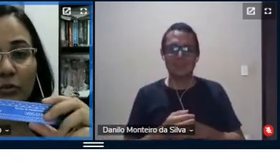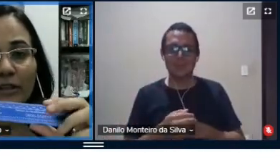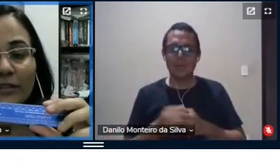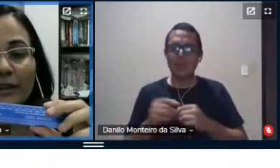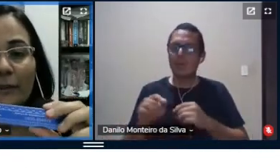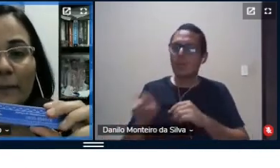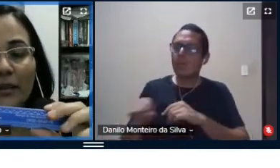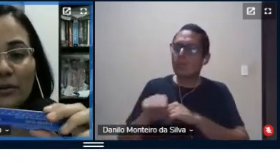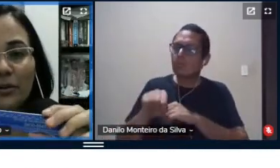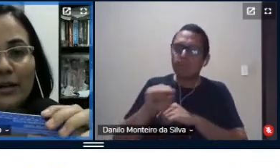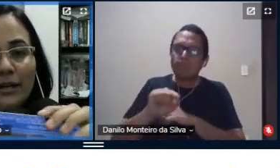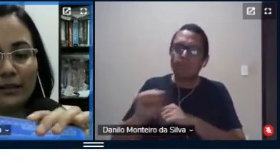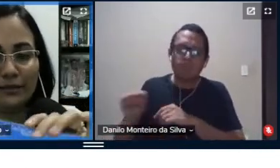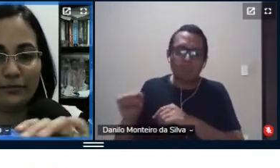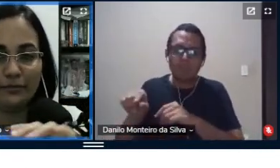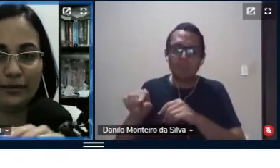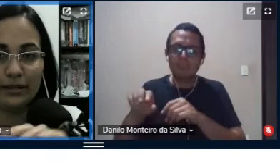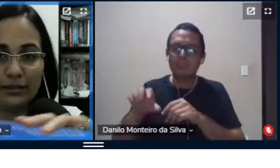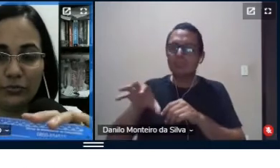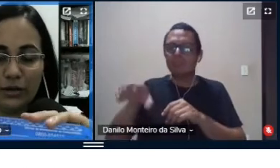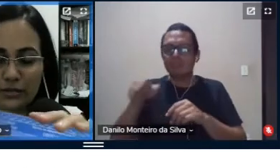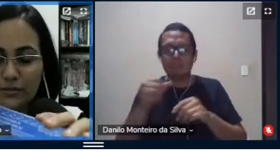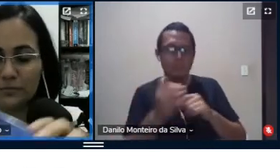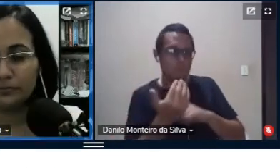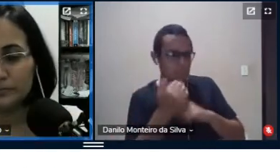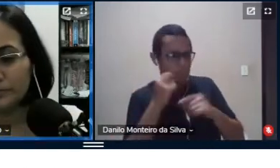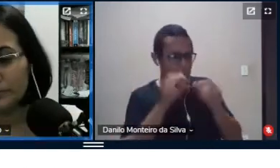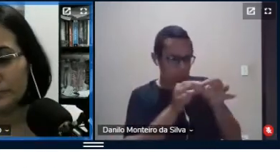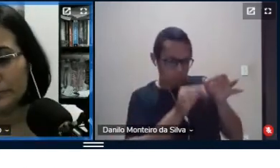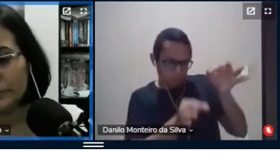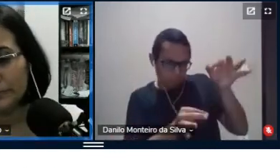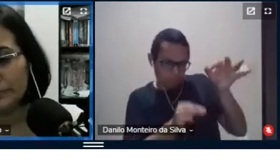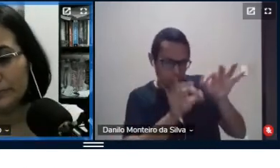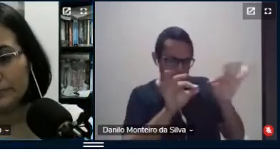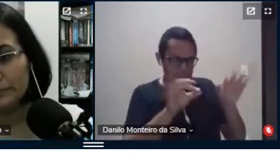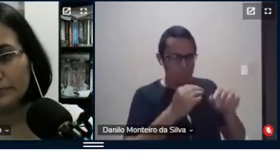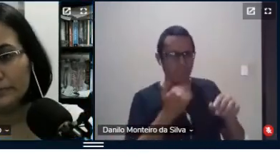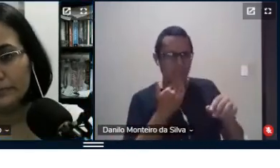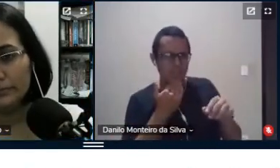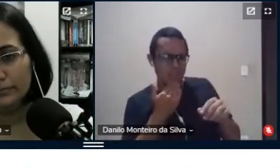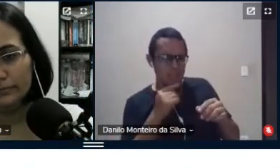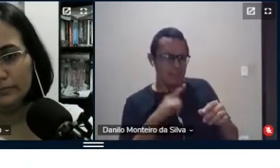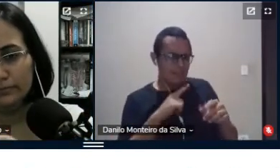para visualizar melhor aquelas falhas.